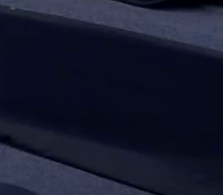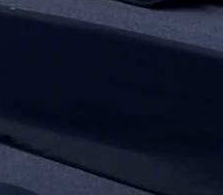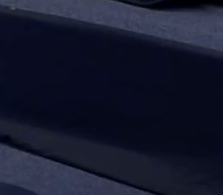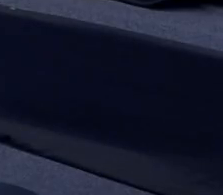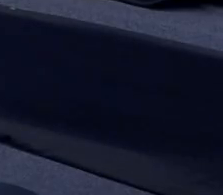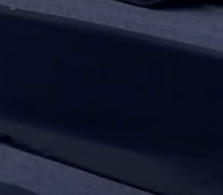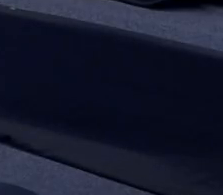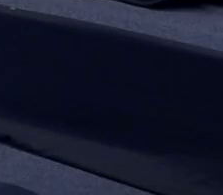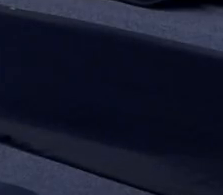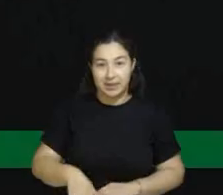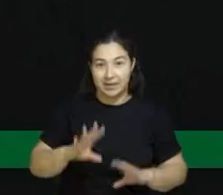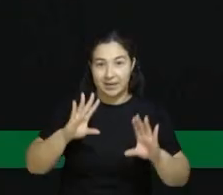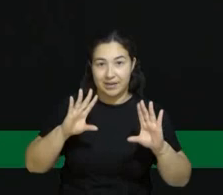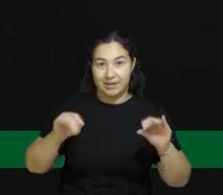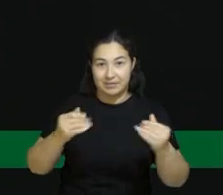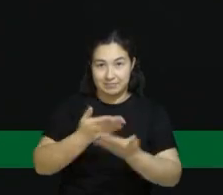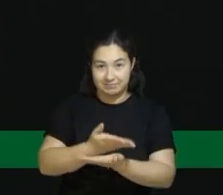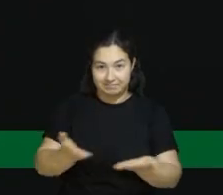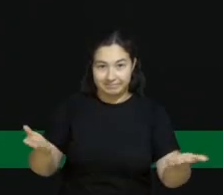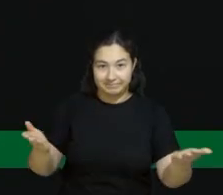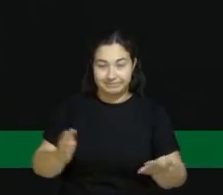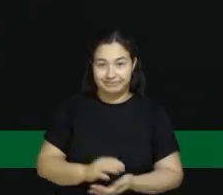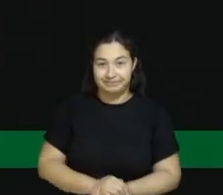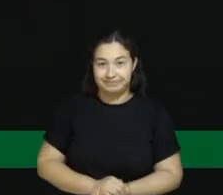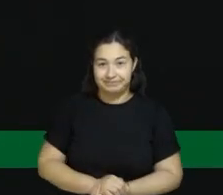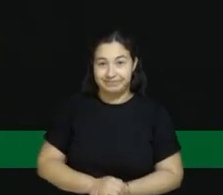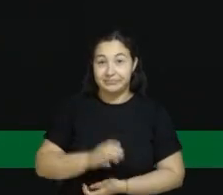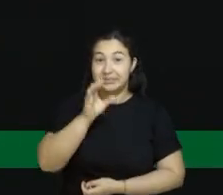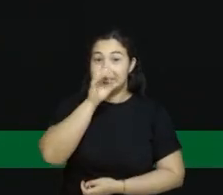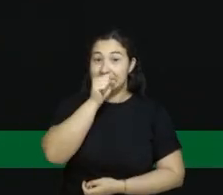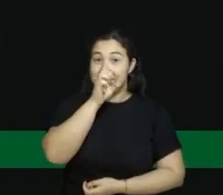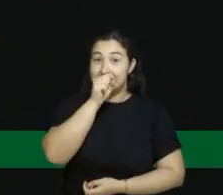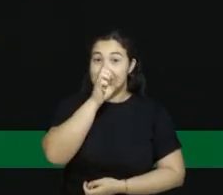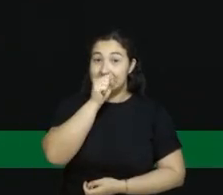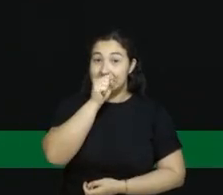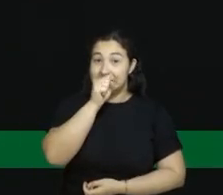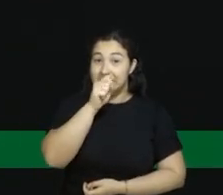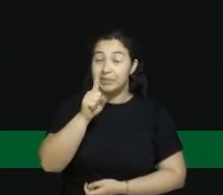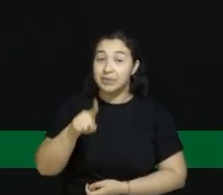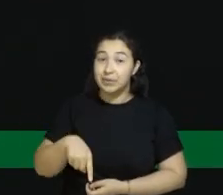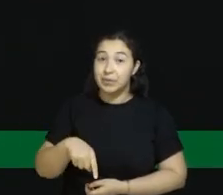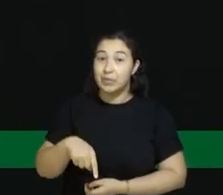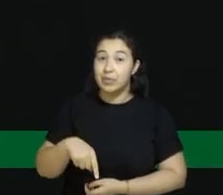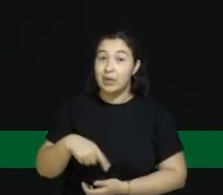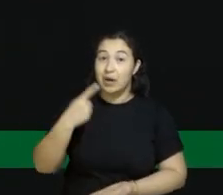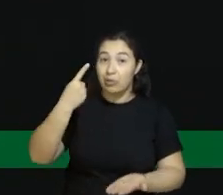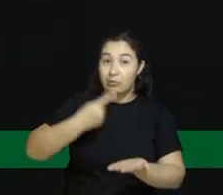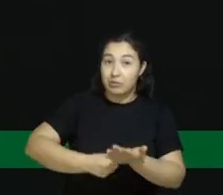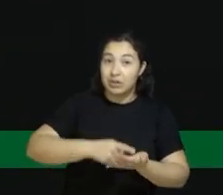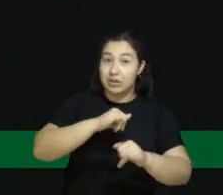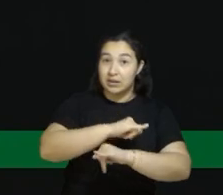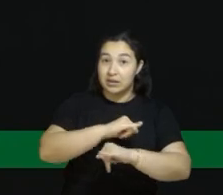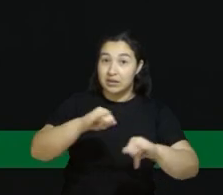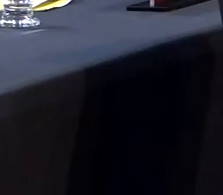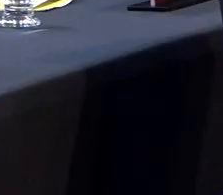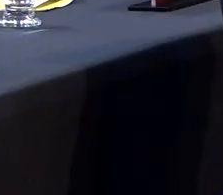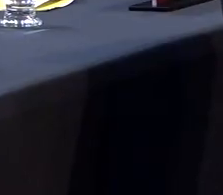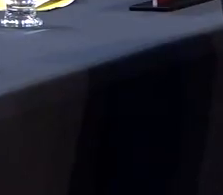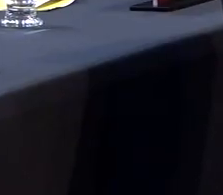diversas entidades do turismo. Uma delas, Bruno Antônio, fez sua fala sobre o cicloturismo no Extremo Oeste